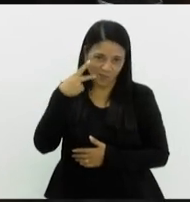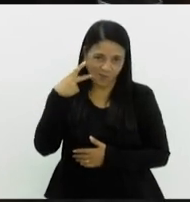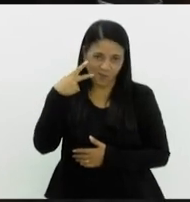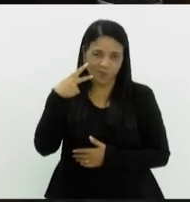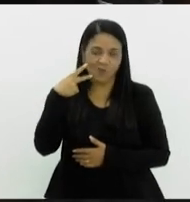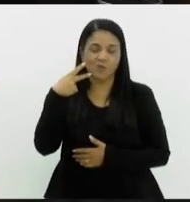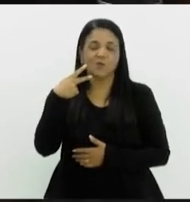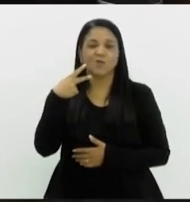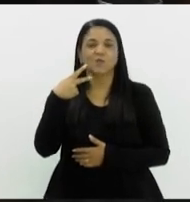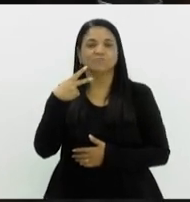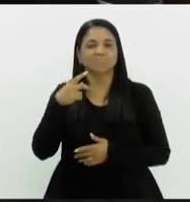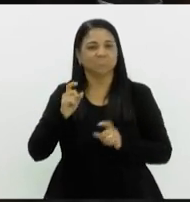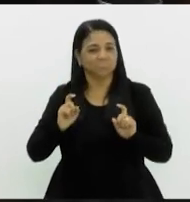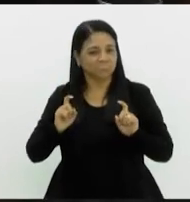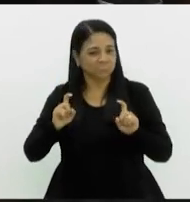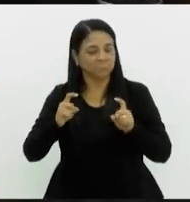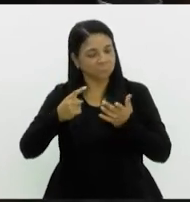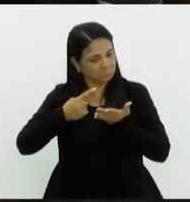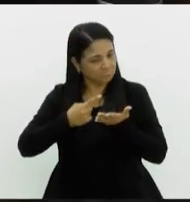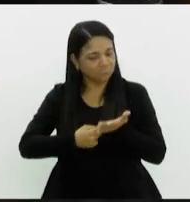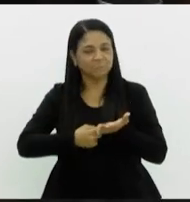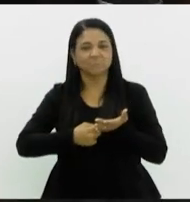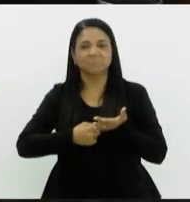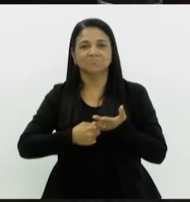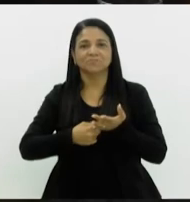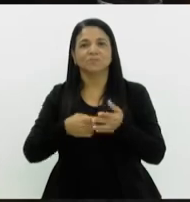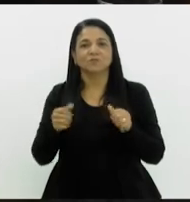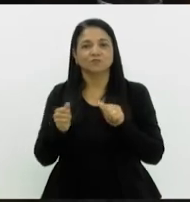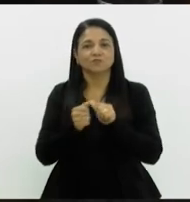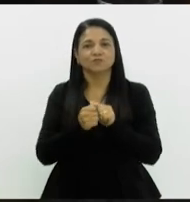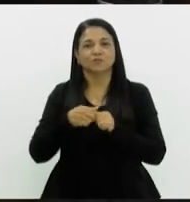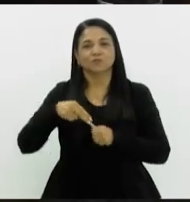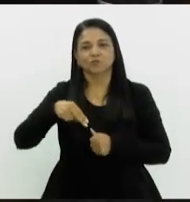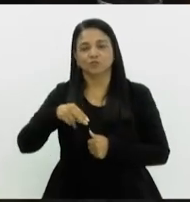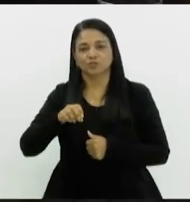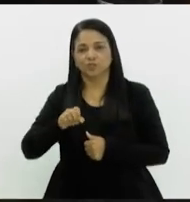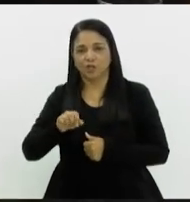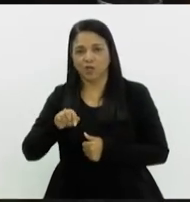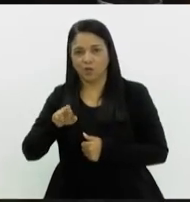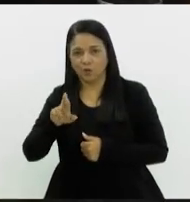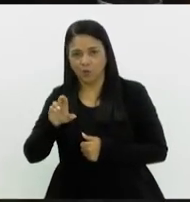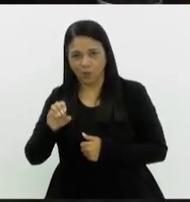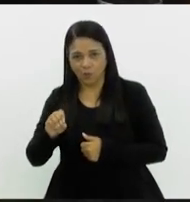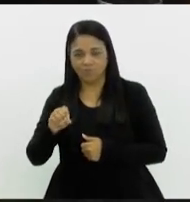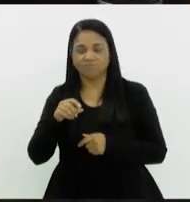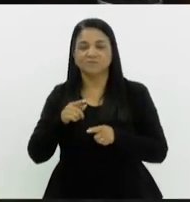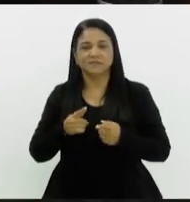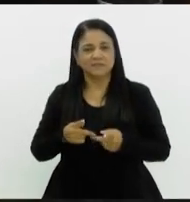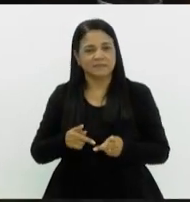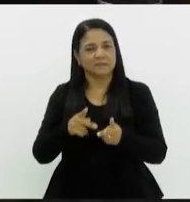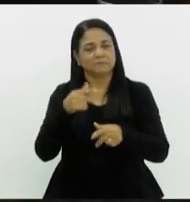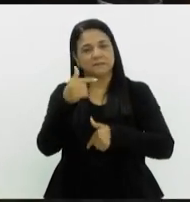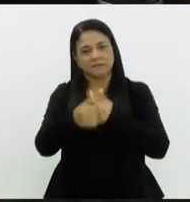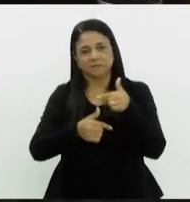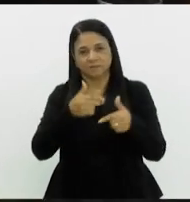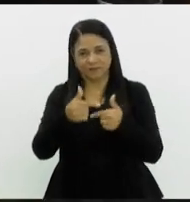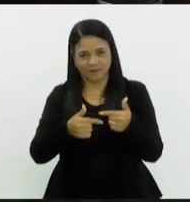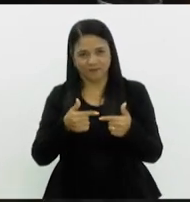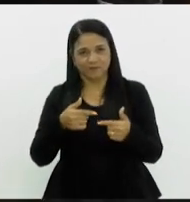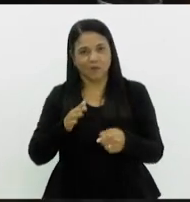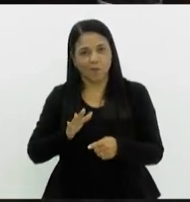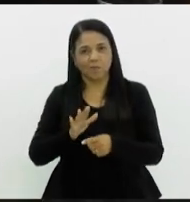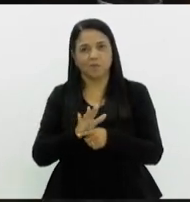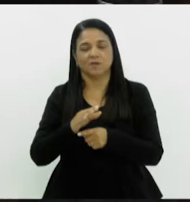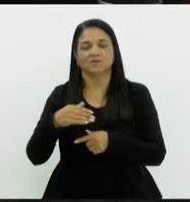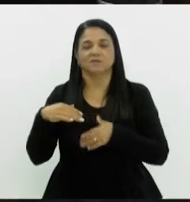de mandato cumprido ali, junto com o seu genro, que sempre vem trabalhado em prol dessa cidade. Quero